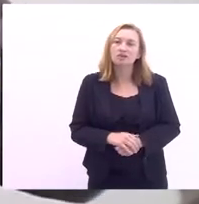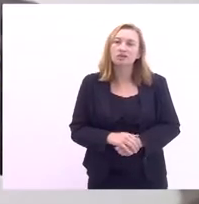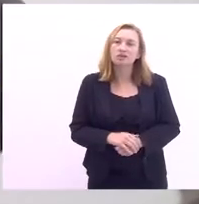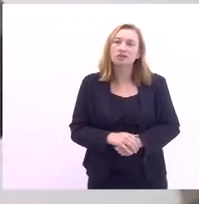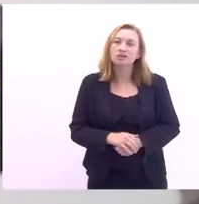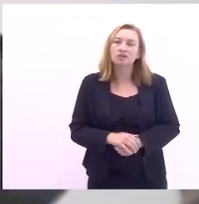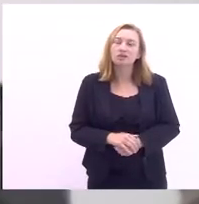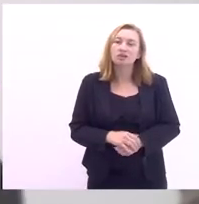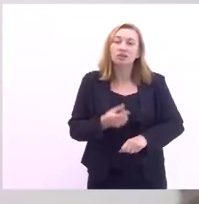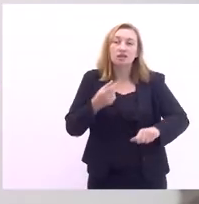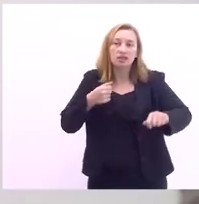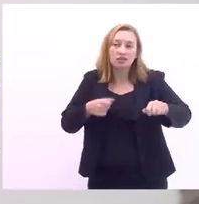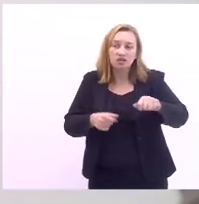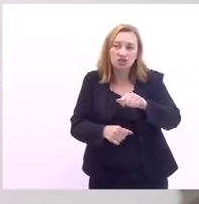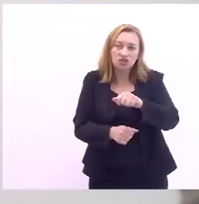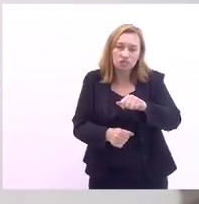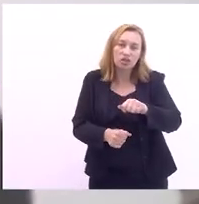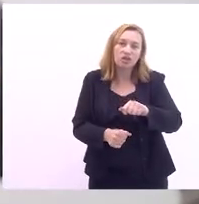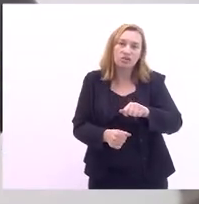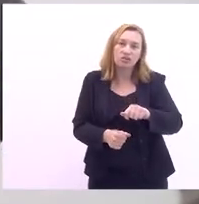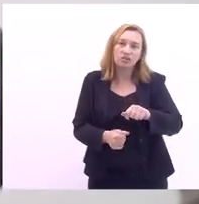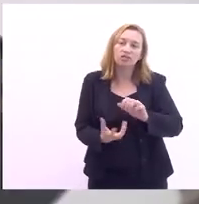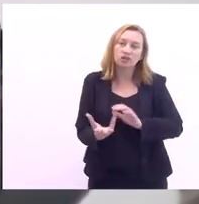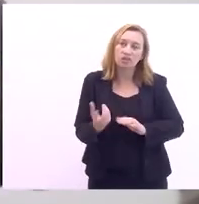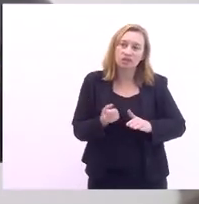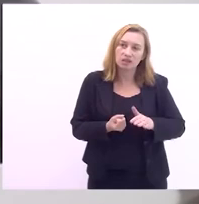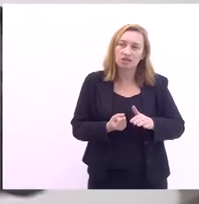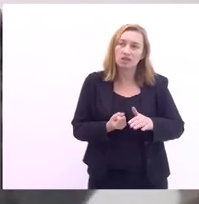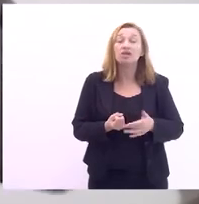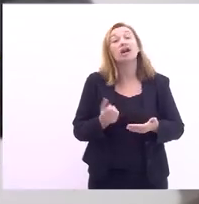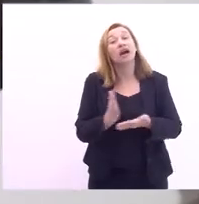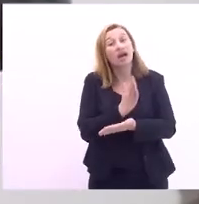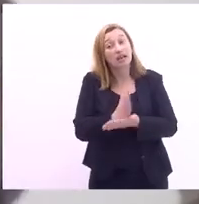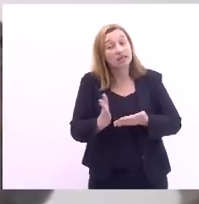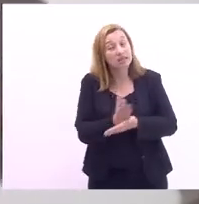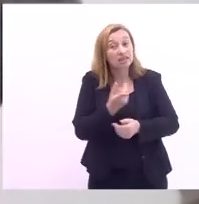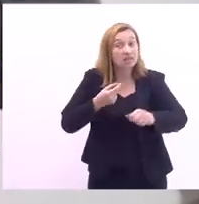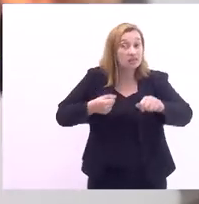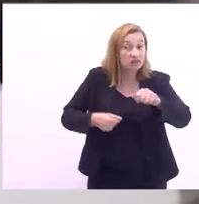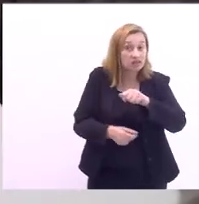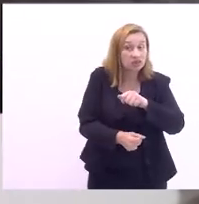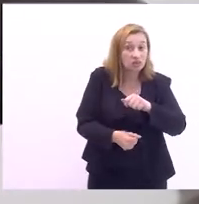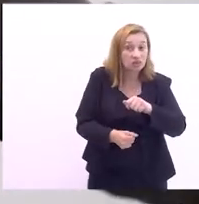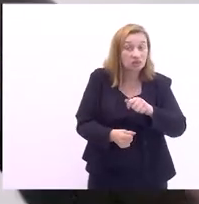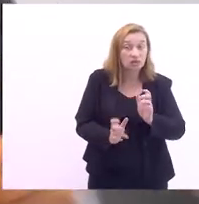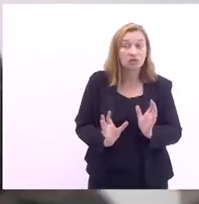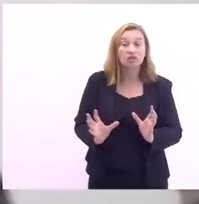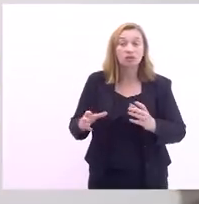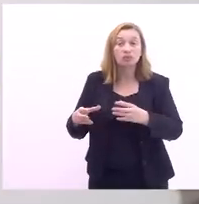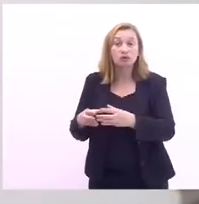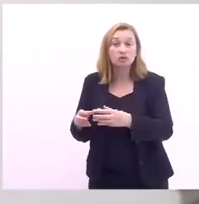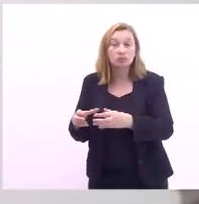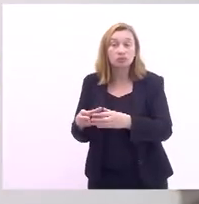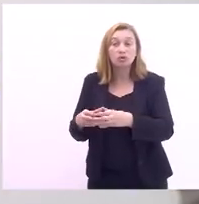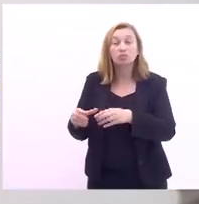supostos investimentos, que às vezes são investimentos buscados nos bancos públicos,